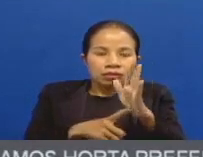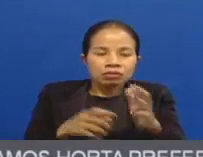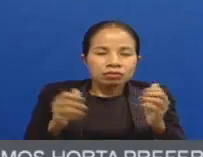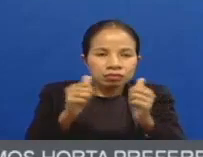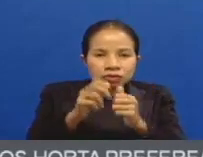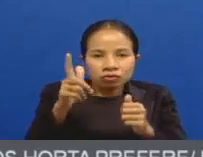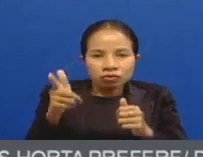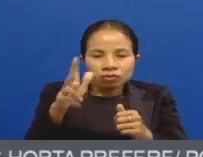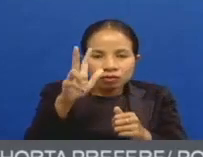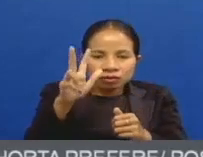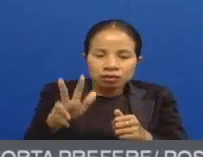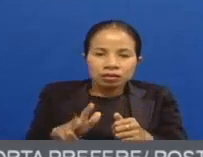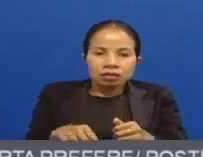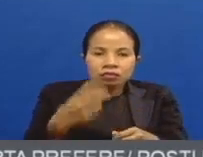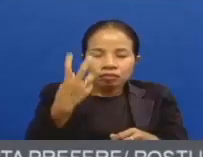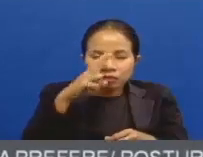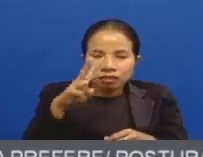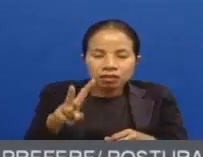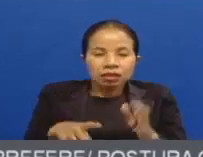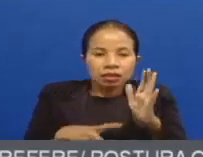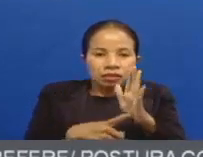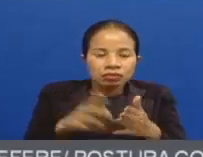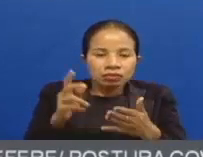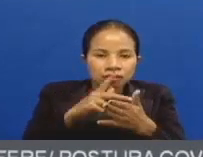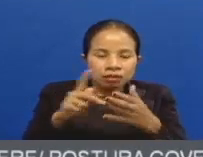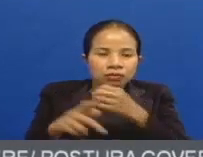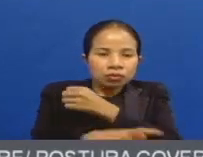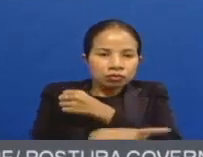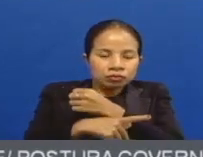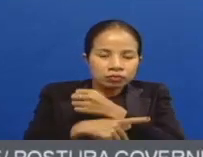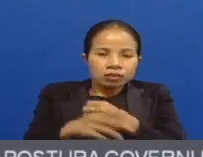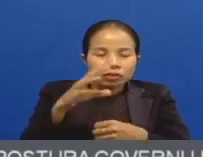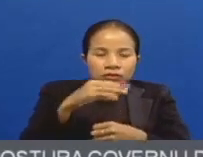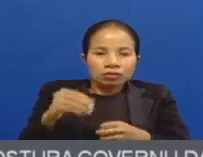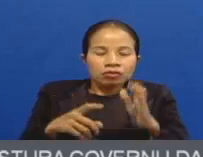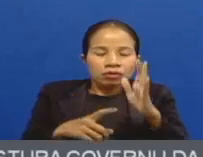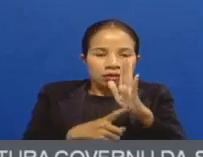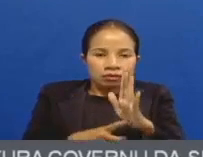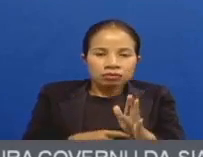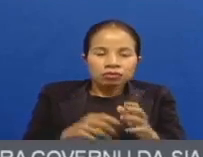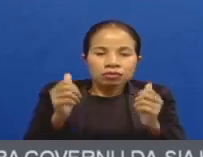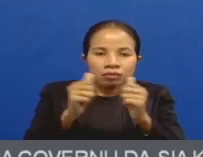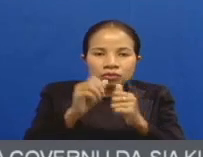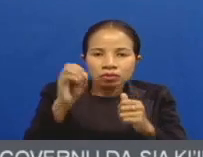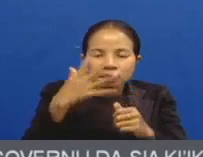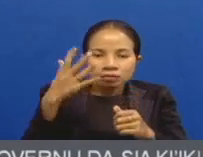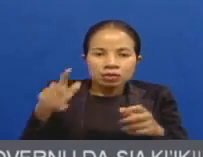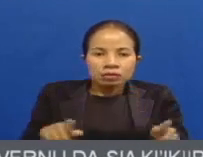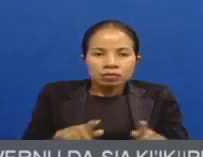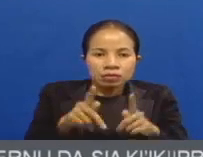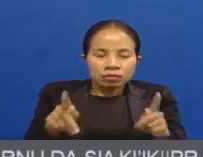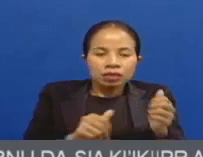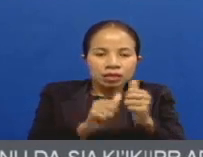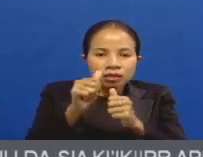hamuto cruanulo recintolo, hodi hare indício crime e corrupção nian. No denúncia sanulo recin lima público,